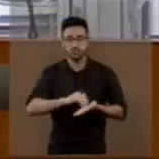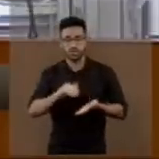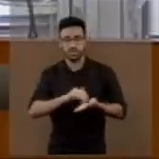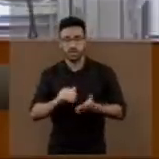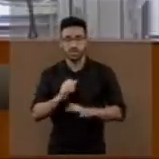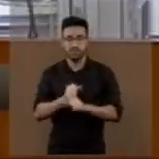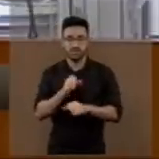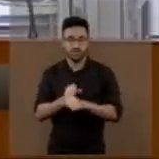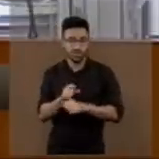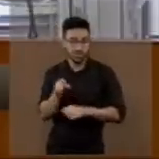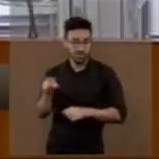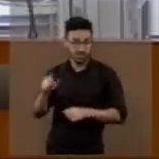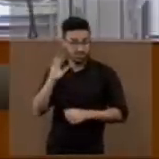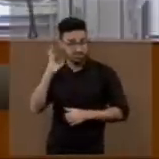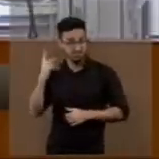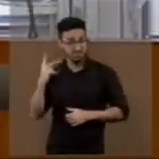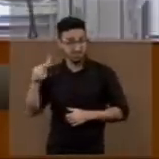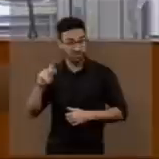da Fazenda.